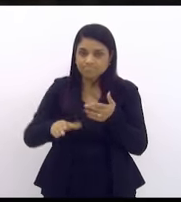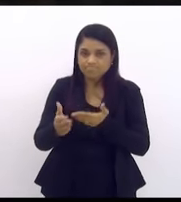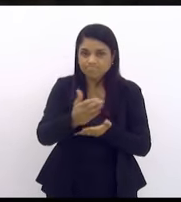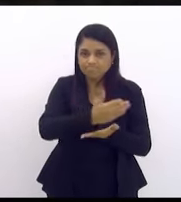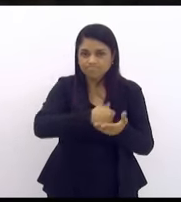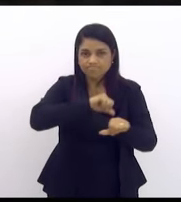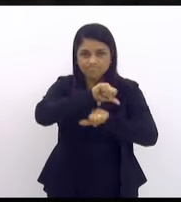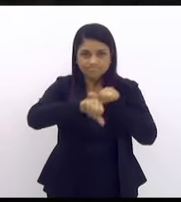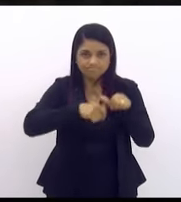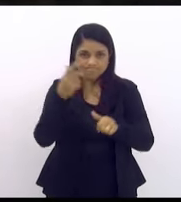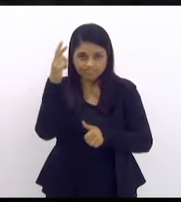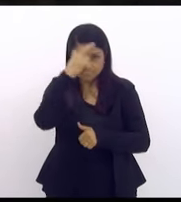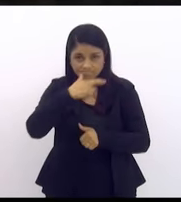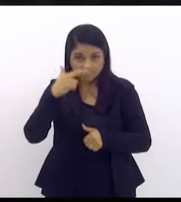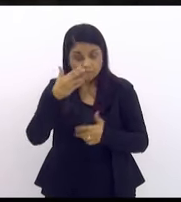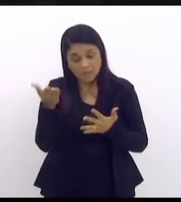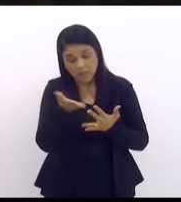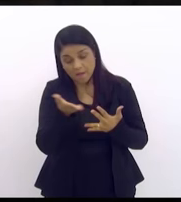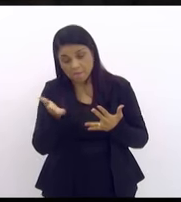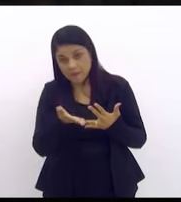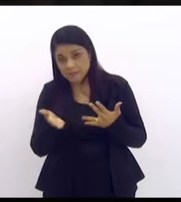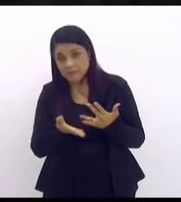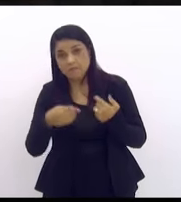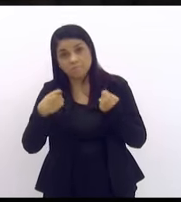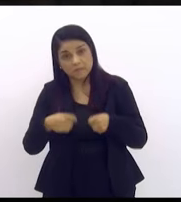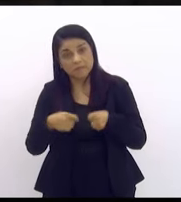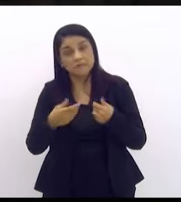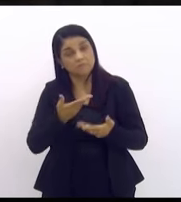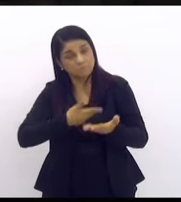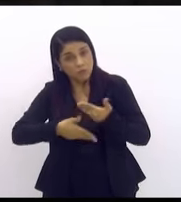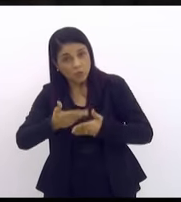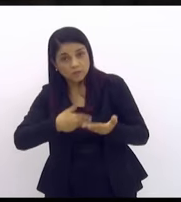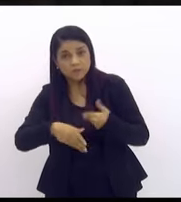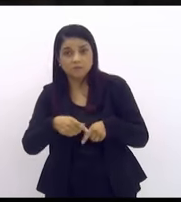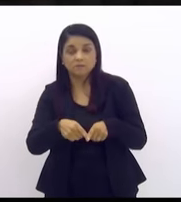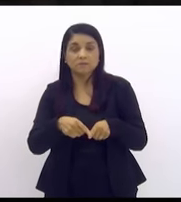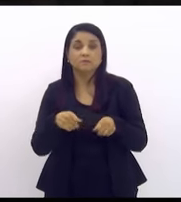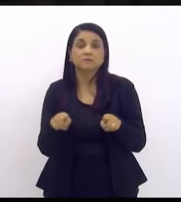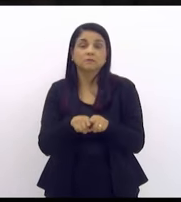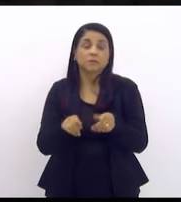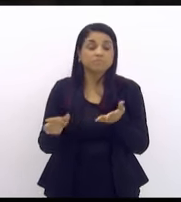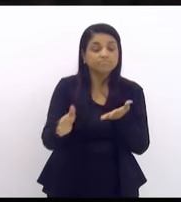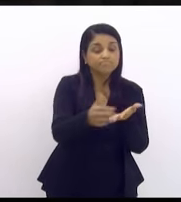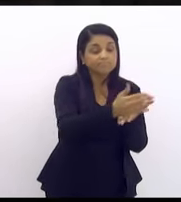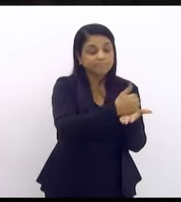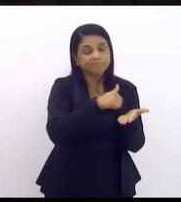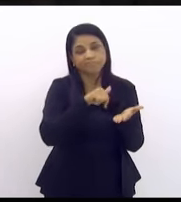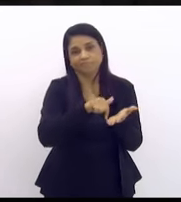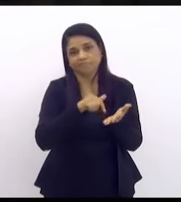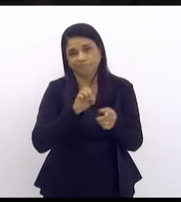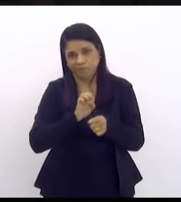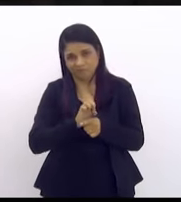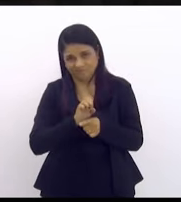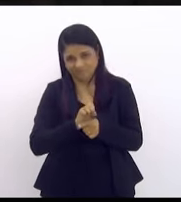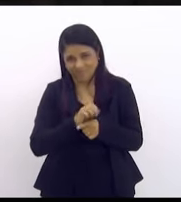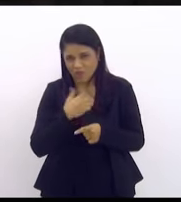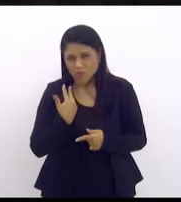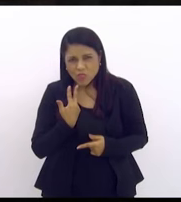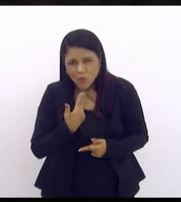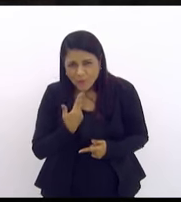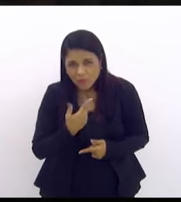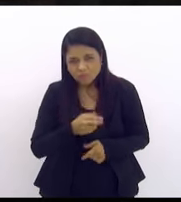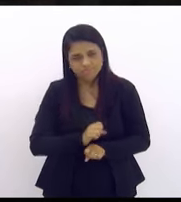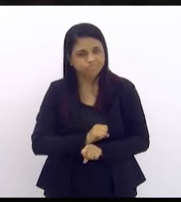e, especialmente, as parcelas. E, a partir disso, também, debater a arrecadação do Estado. Não é normal que a gente